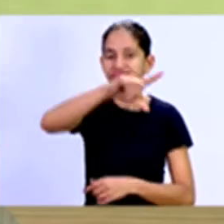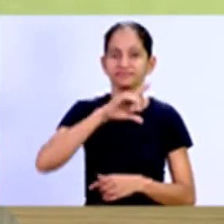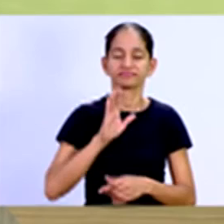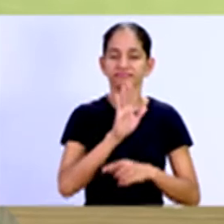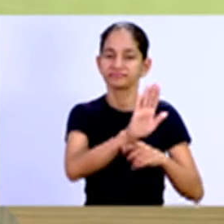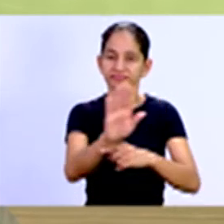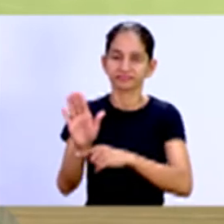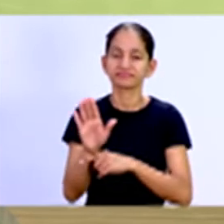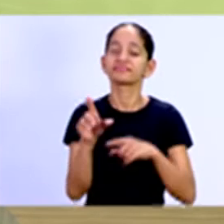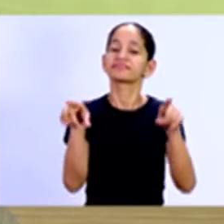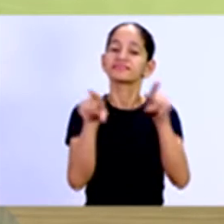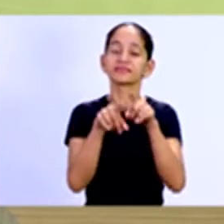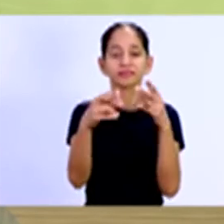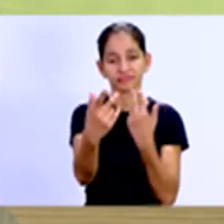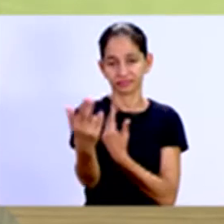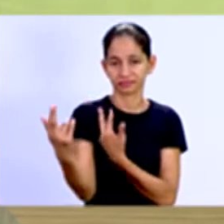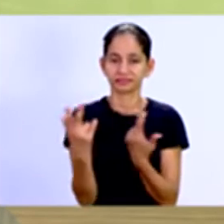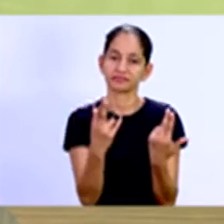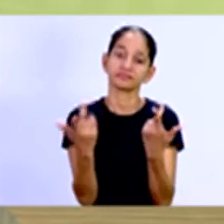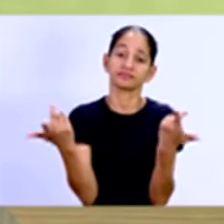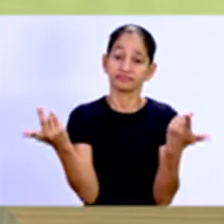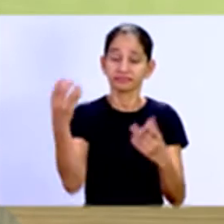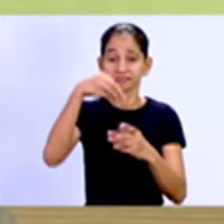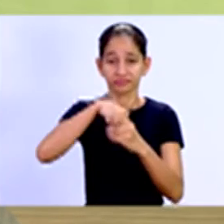os meus colegas. Quando